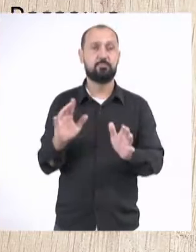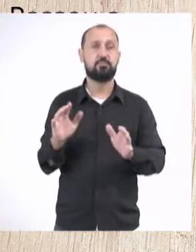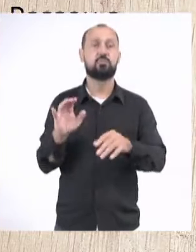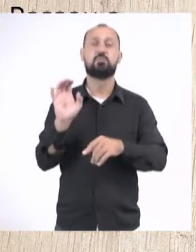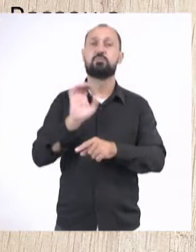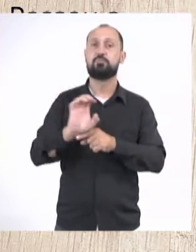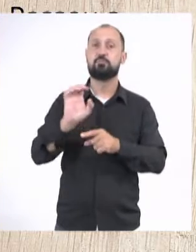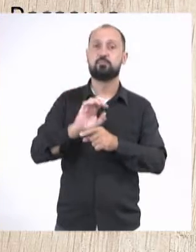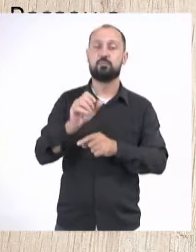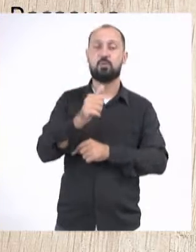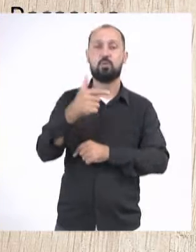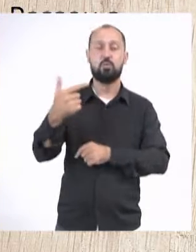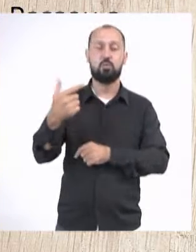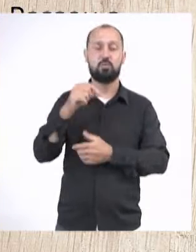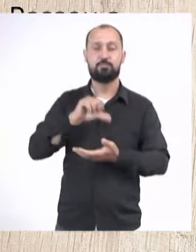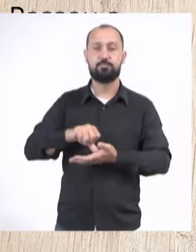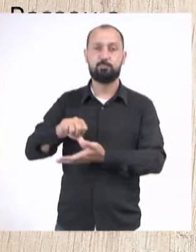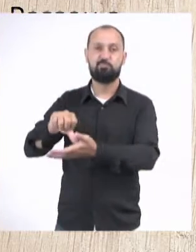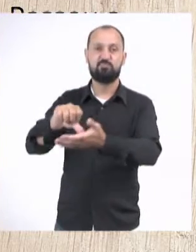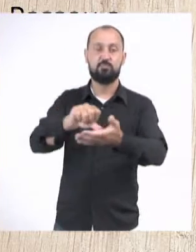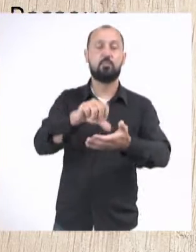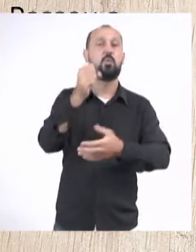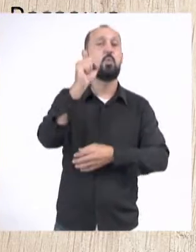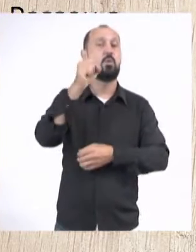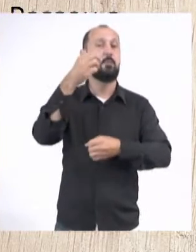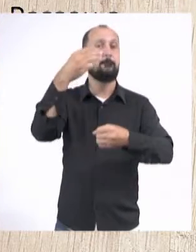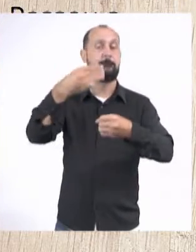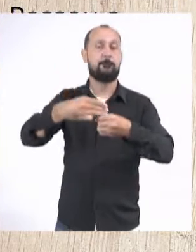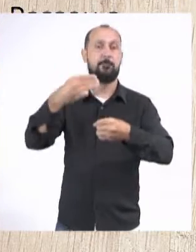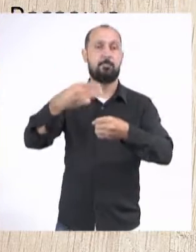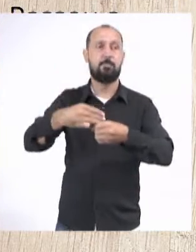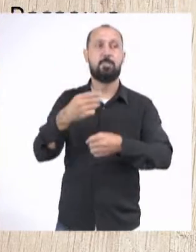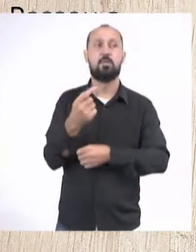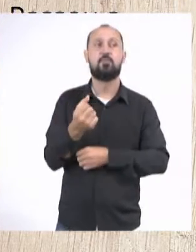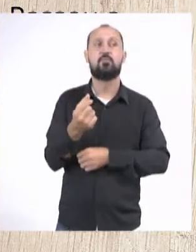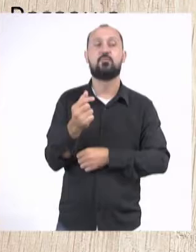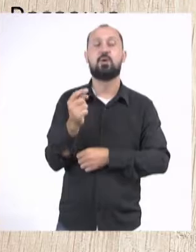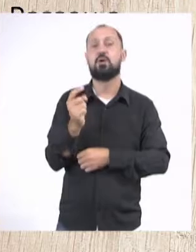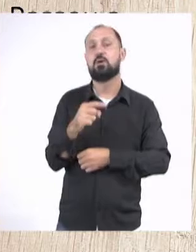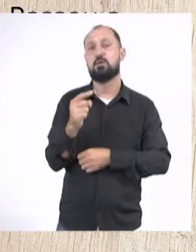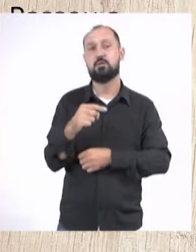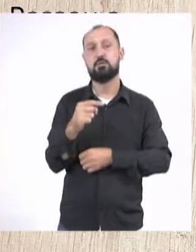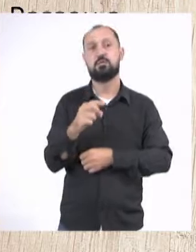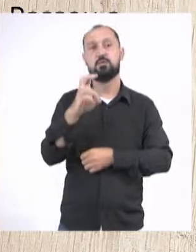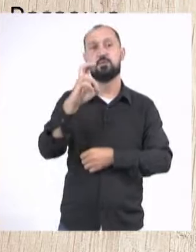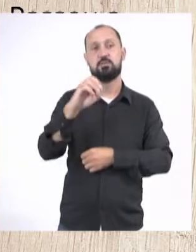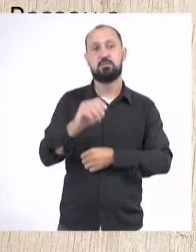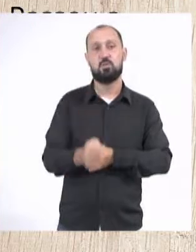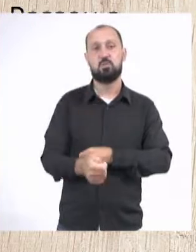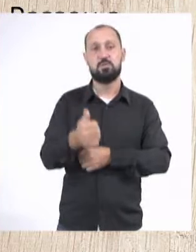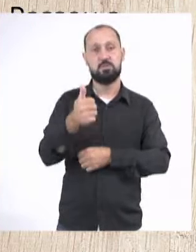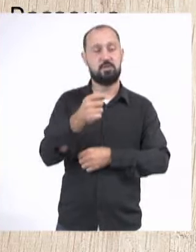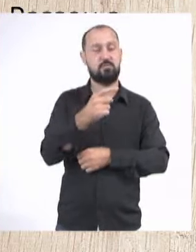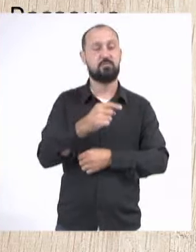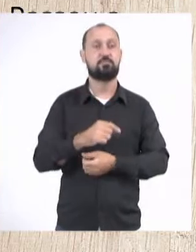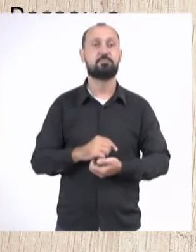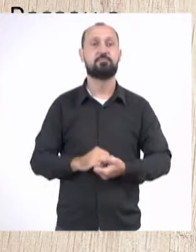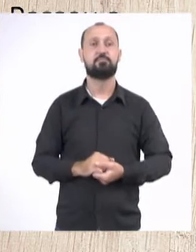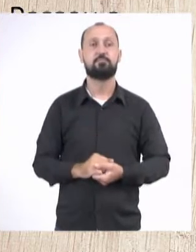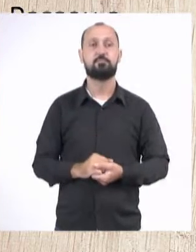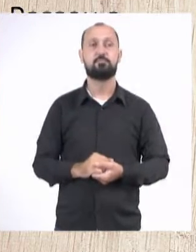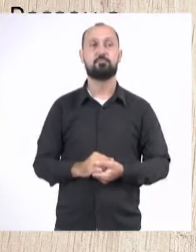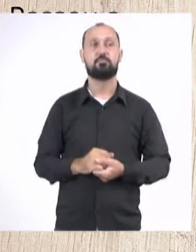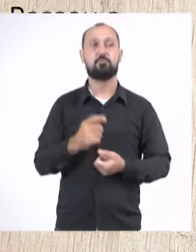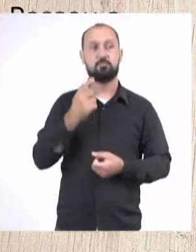o Estado possui 12 unidades em 8 municípios. O valor da refeição é de 50 centavos.